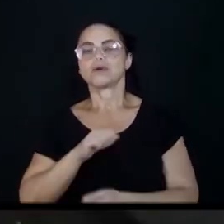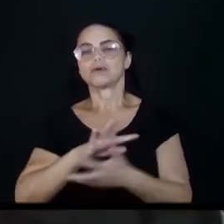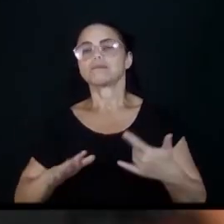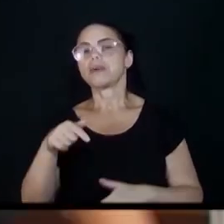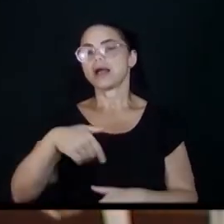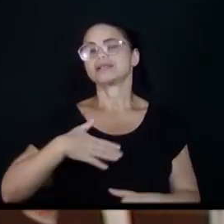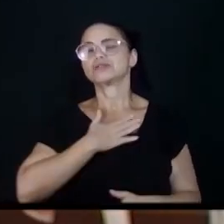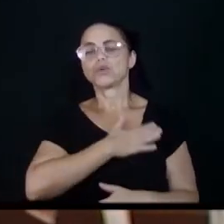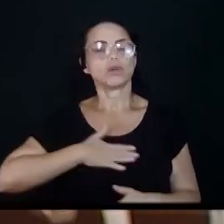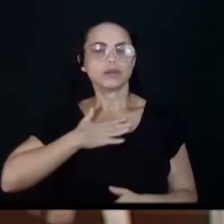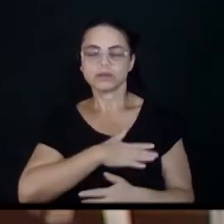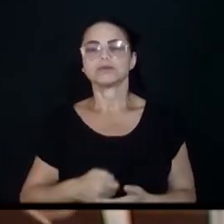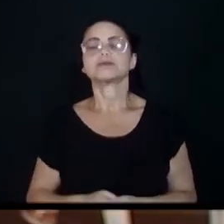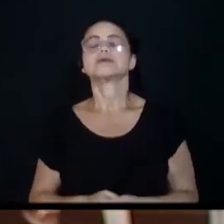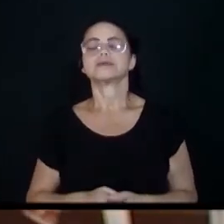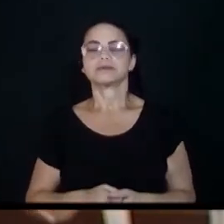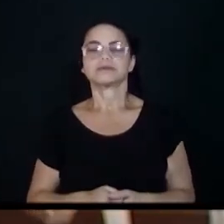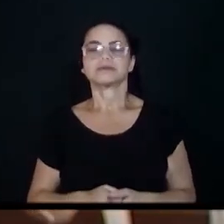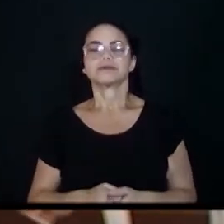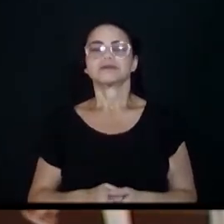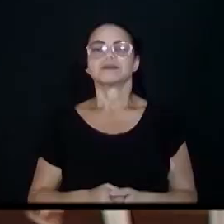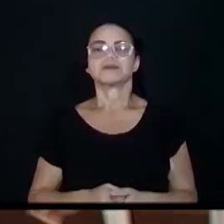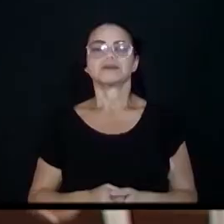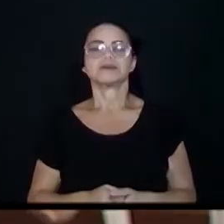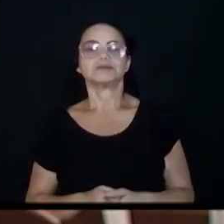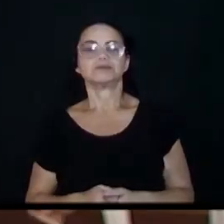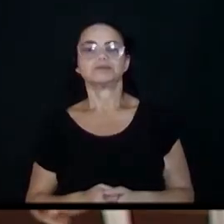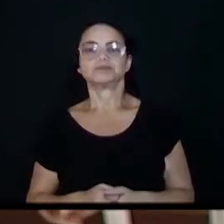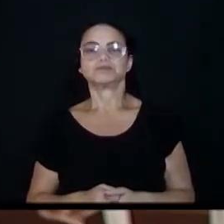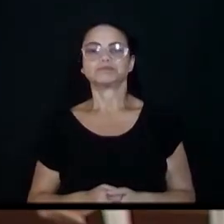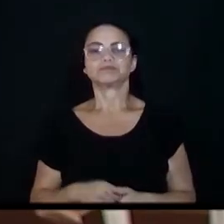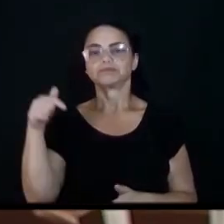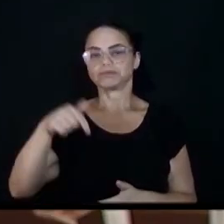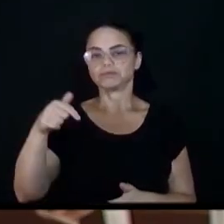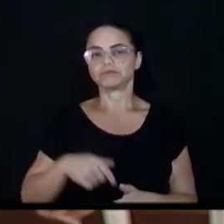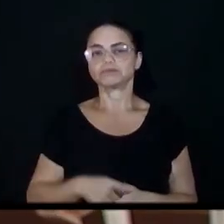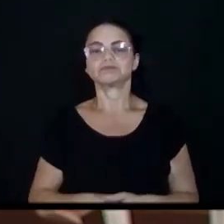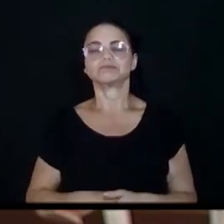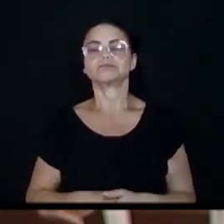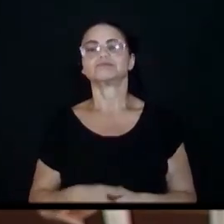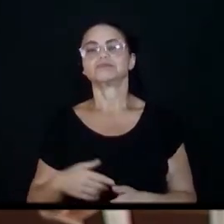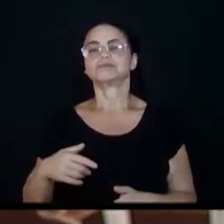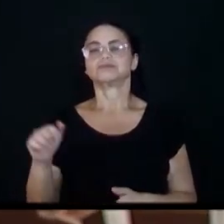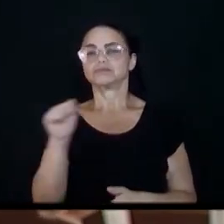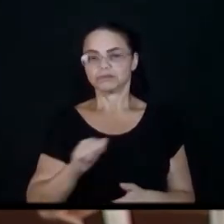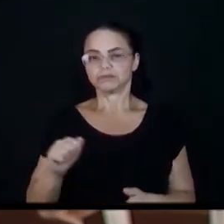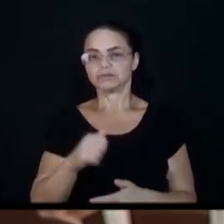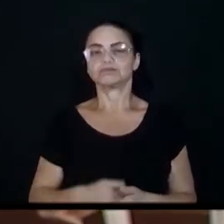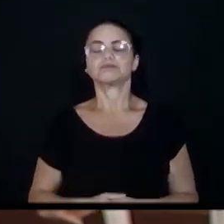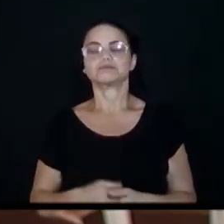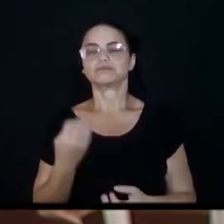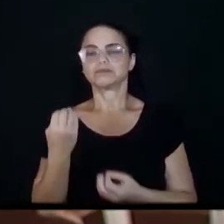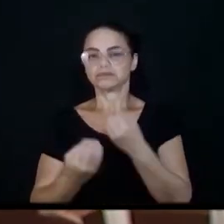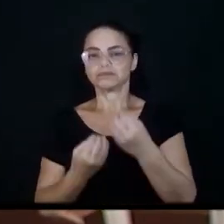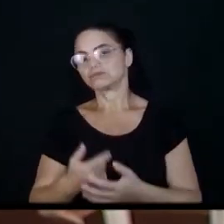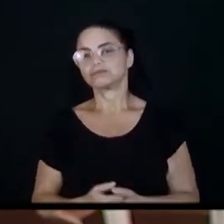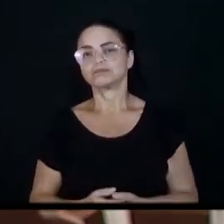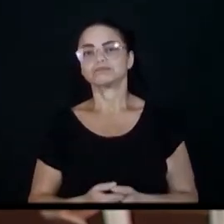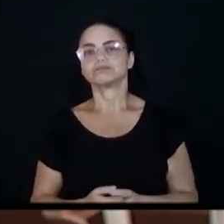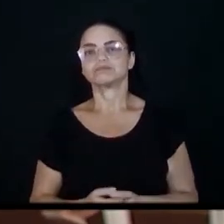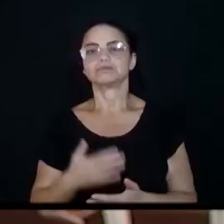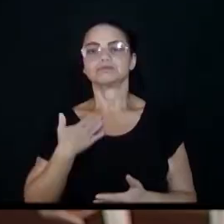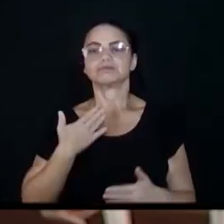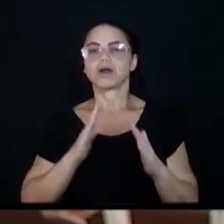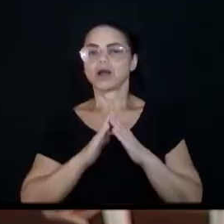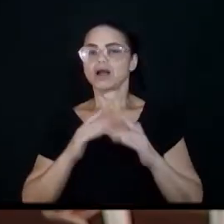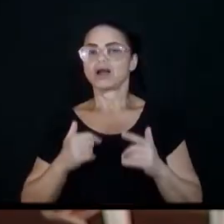gosta de fazer? Aqui no Direito de Ser é como se fosse um lar para mim, um segundo lar,